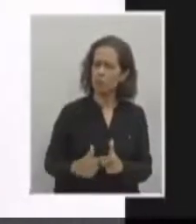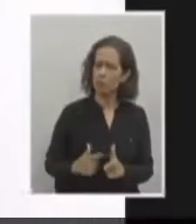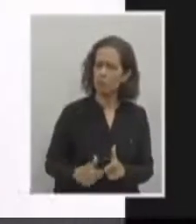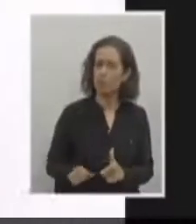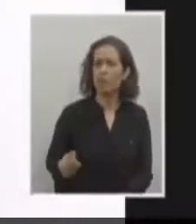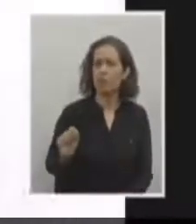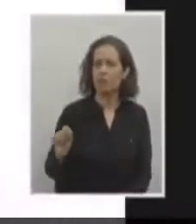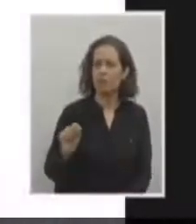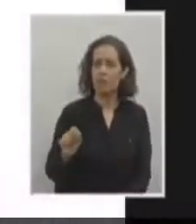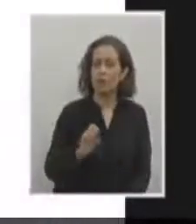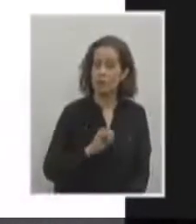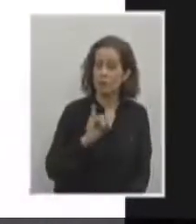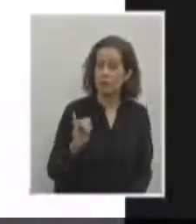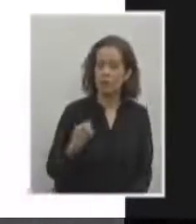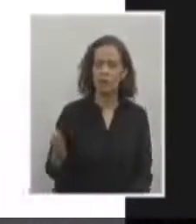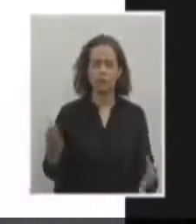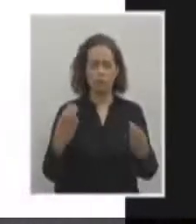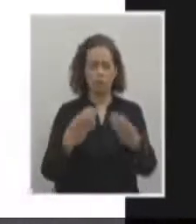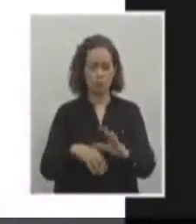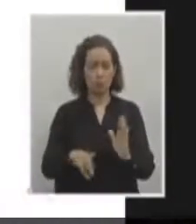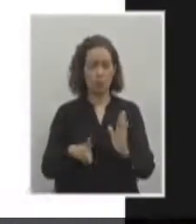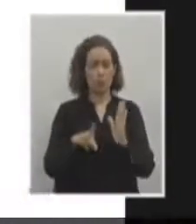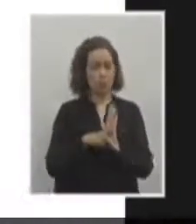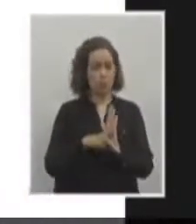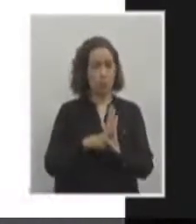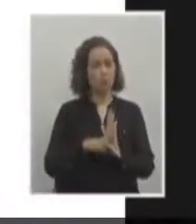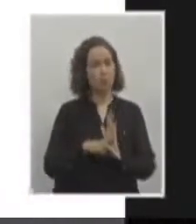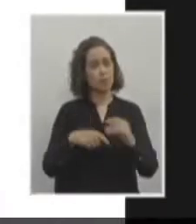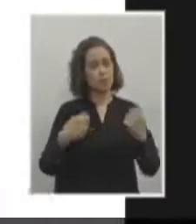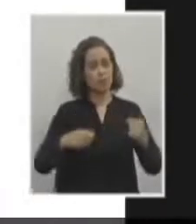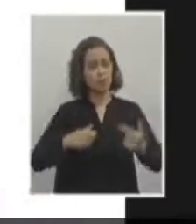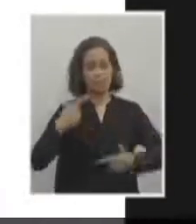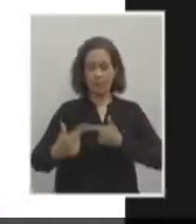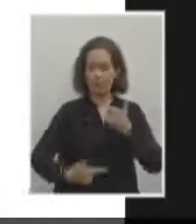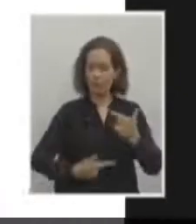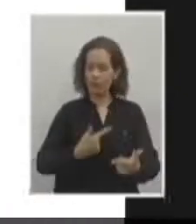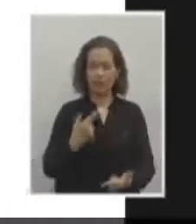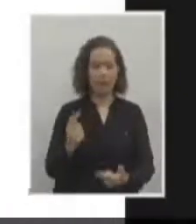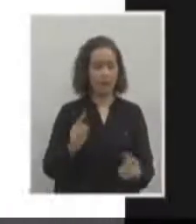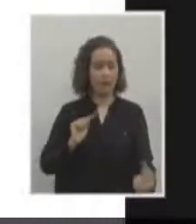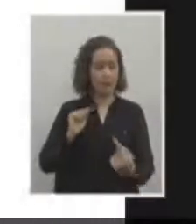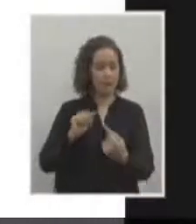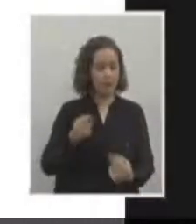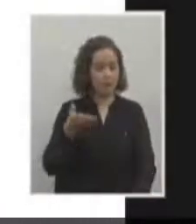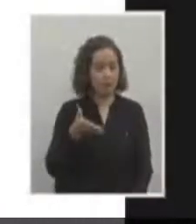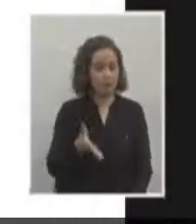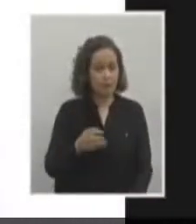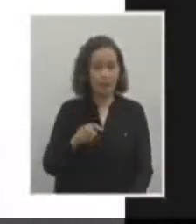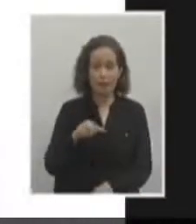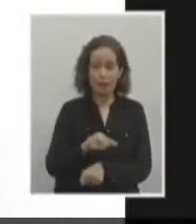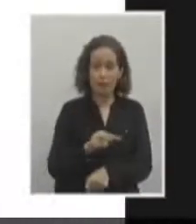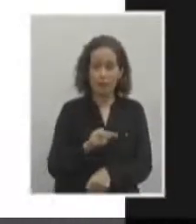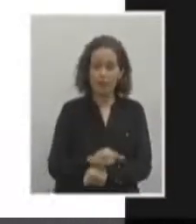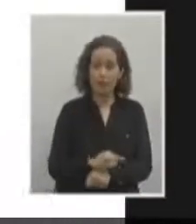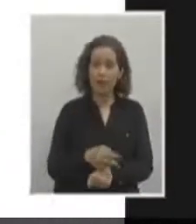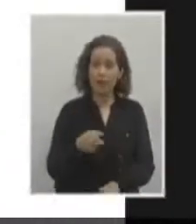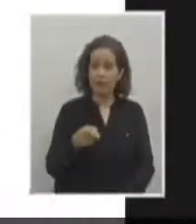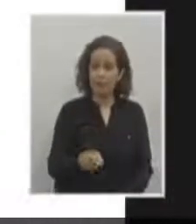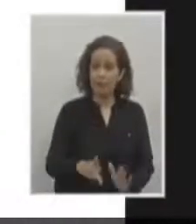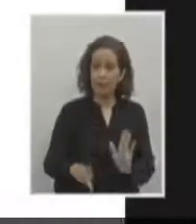um concurso específico, eu tenho que trabalhar dentro daquele concurso que eu fiz, porque aquela vaga, aquele concurso específico, é